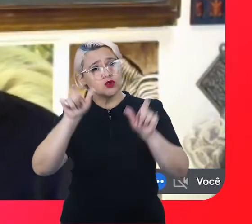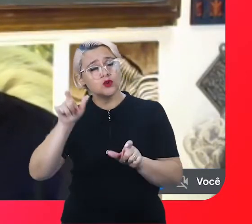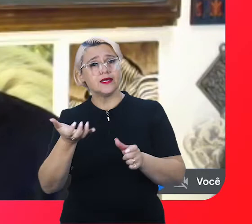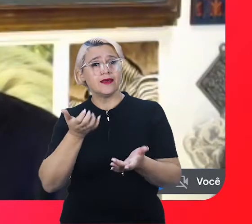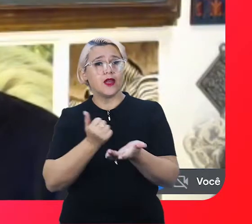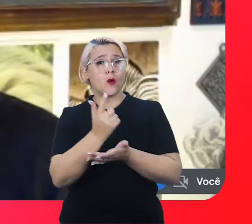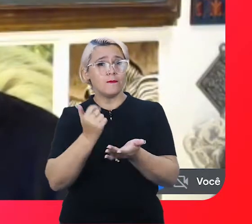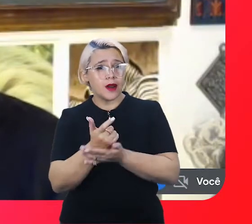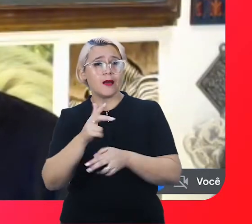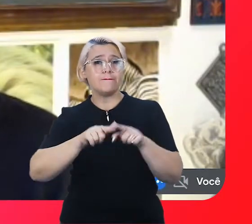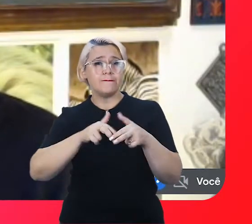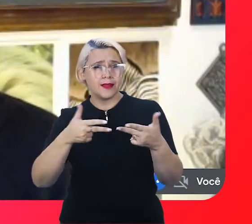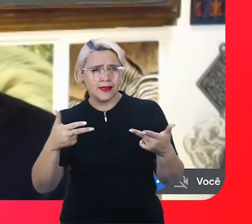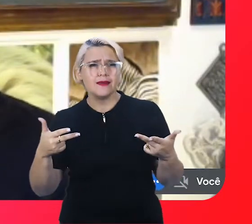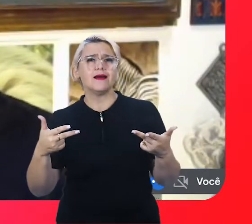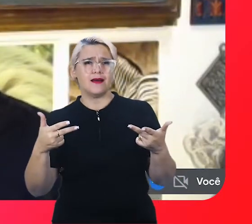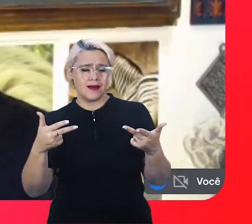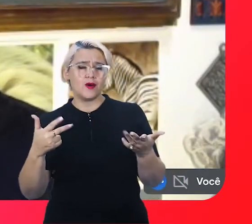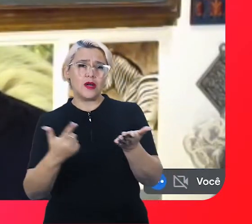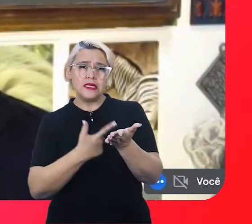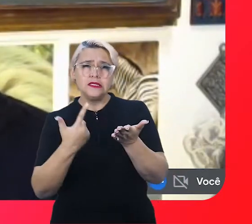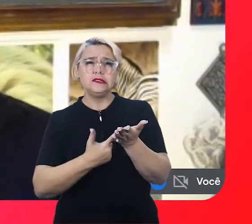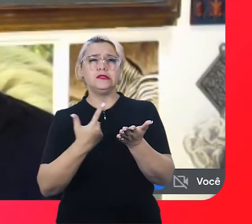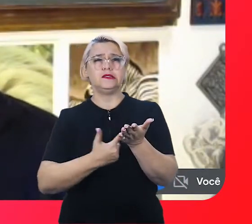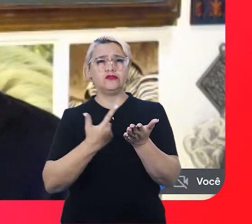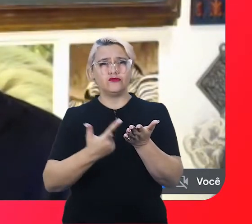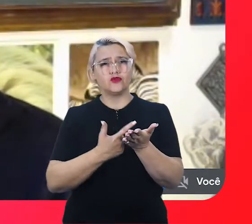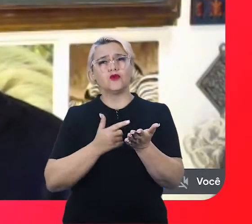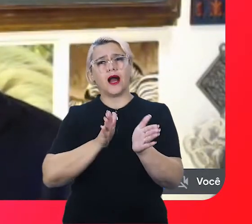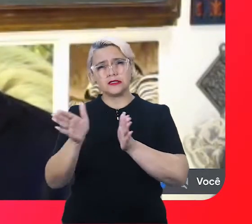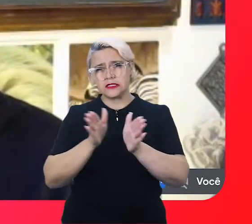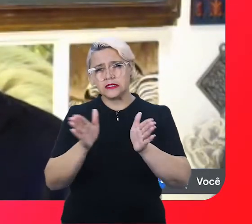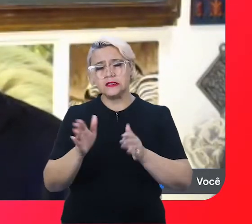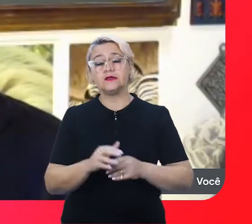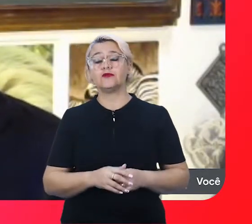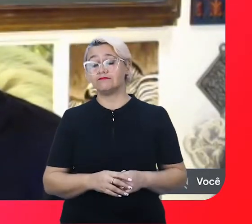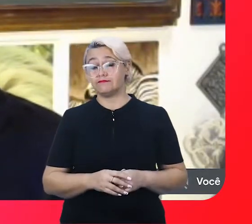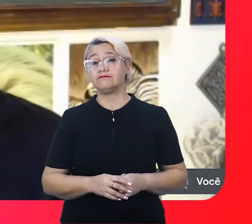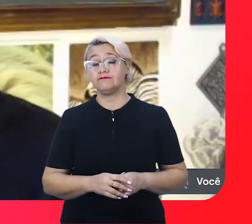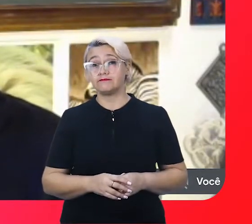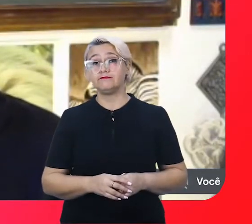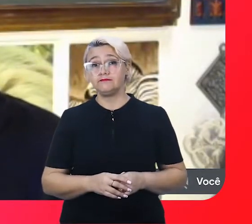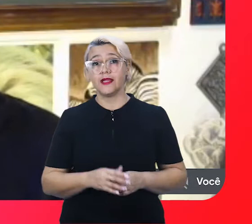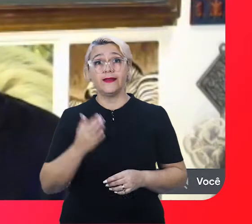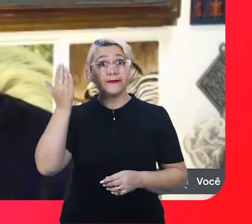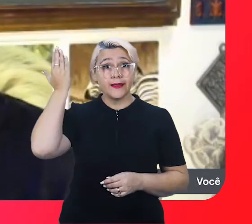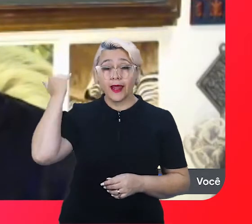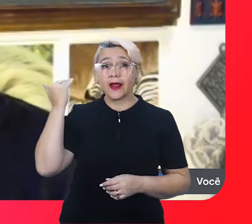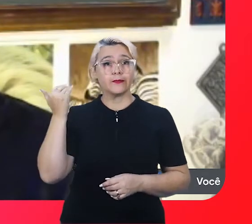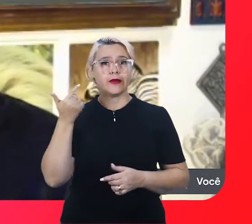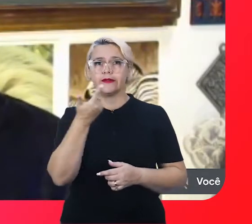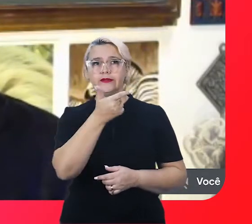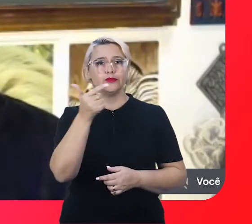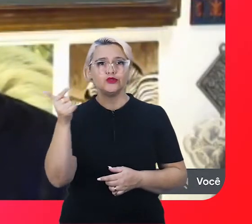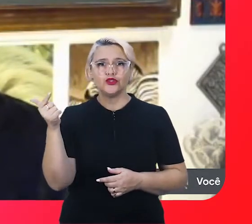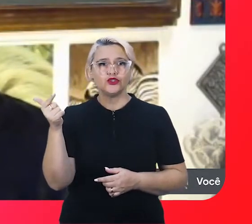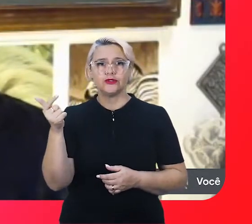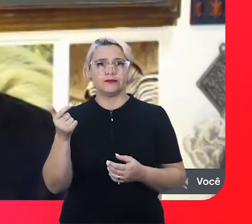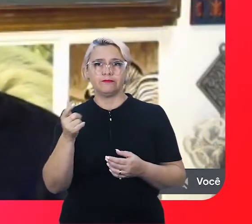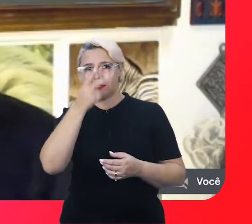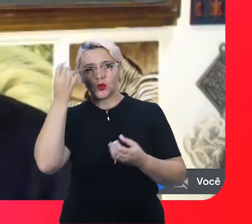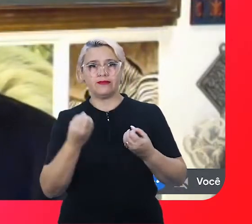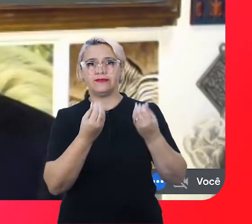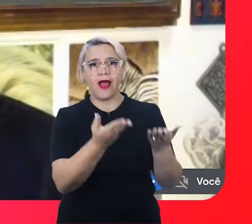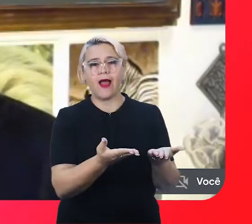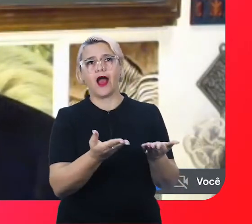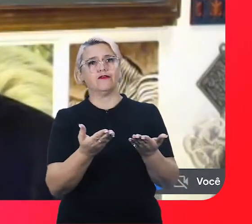pessoa consumidora que queria comprar, né, livro em formato acessível. E naquela época ninguém nem dava, nem vendia,